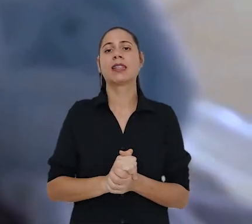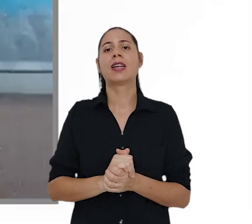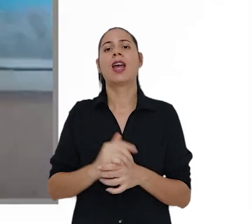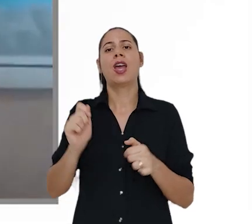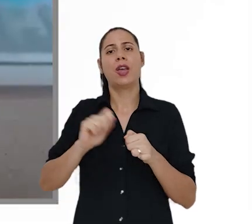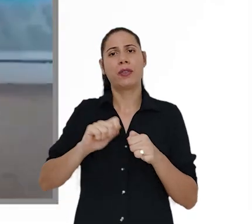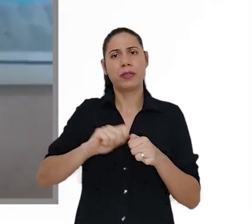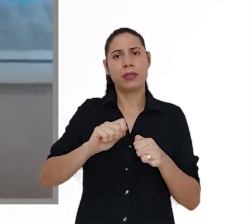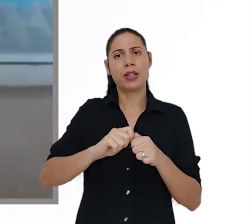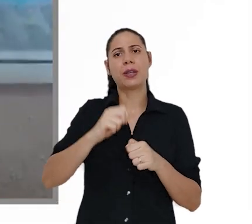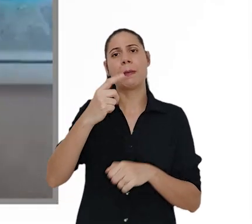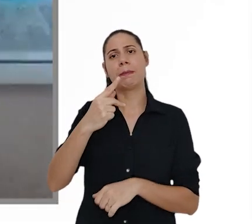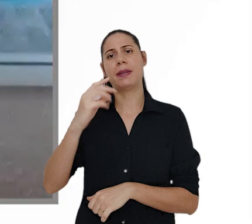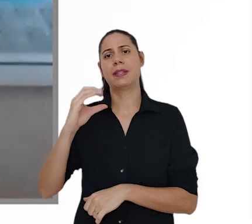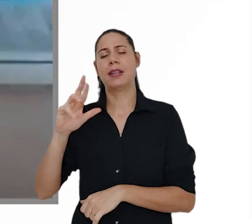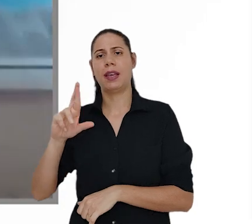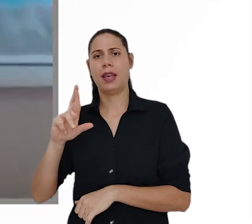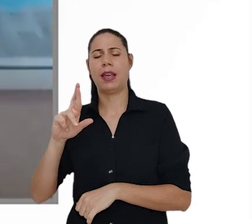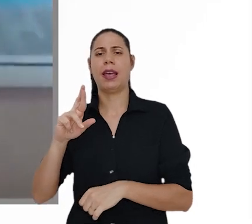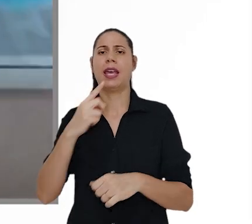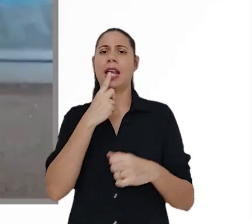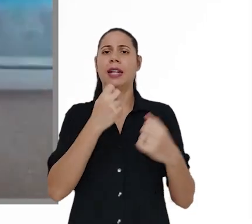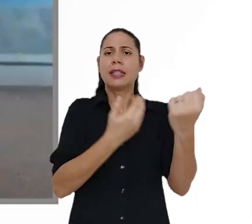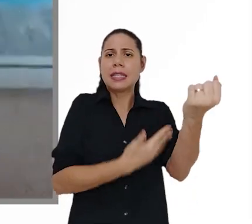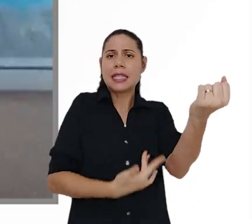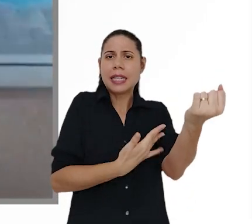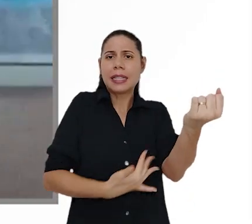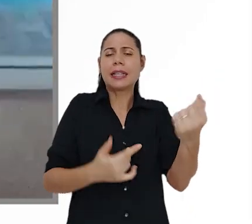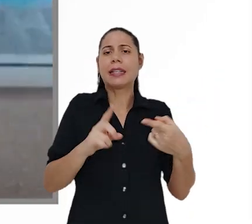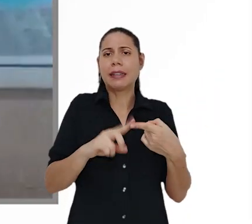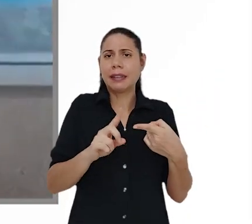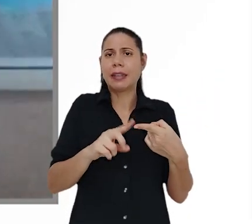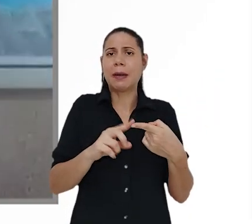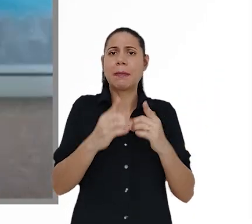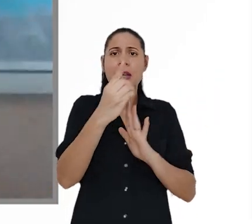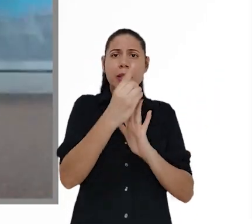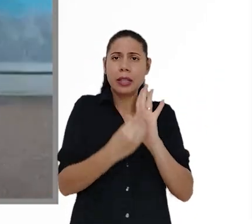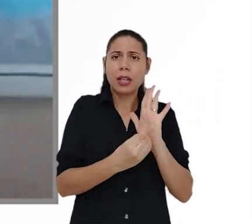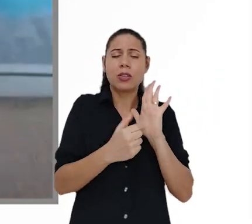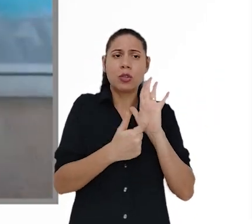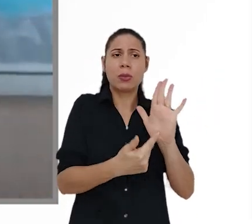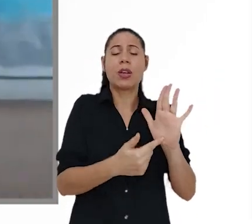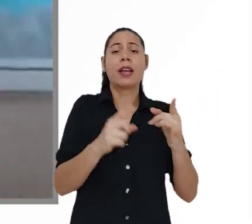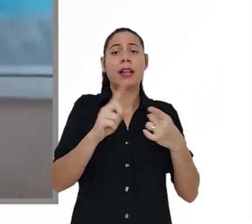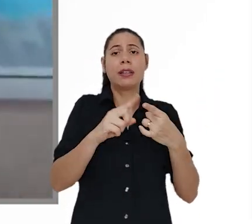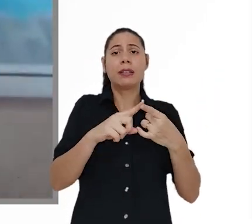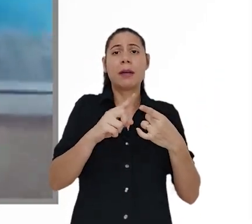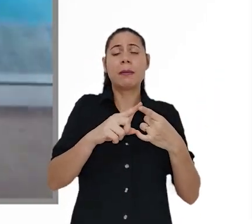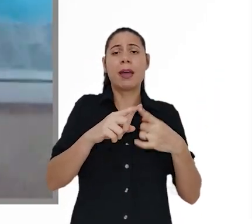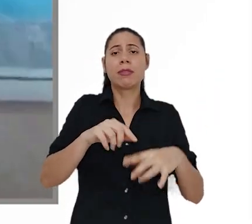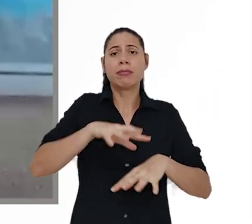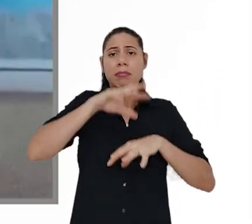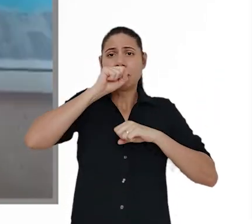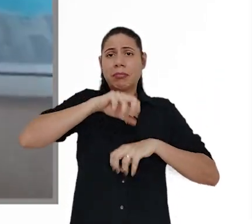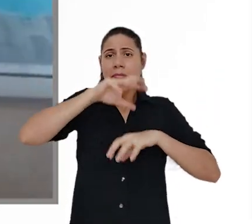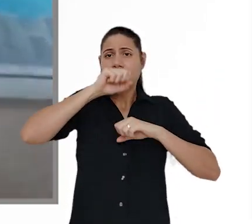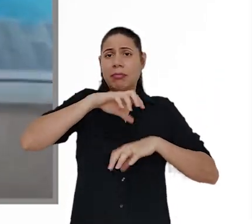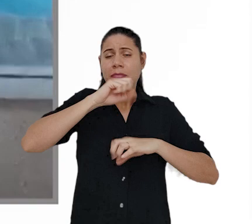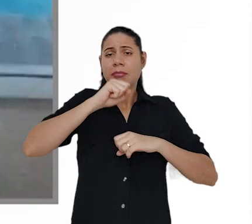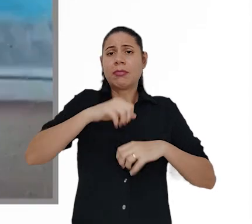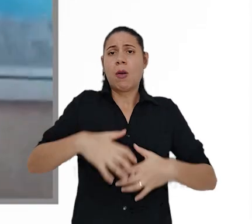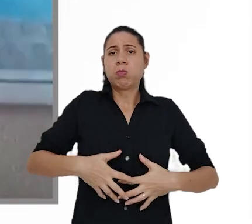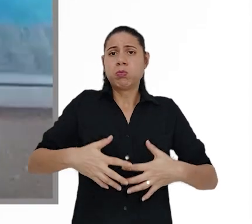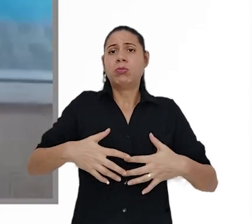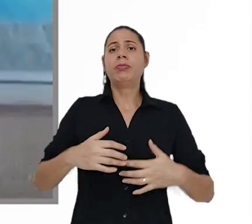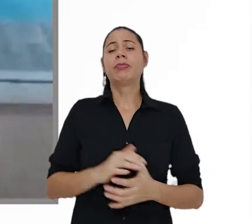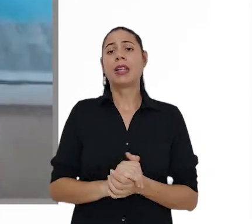físicas. Eu fiz PCR, fiz teste de exame de sangue, Estava com diagnóstico Covid com pneumonia, inclusive. Inclusive, foi